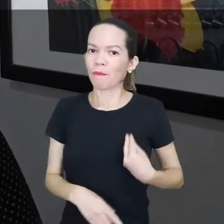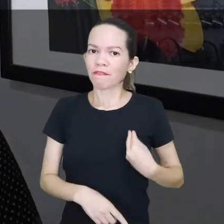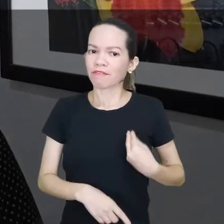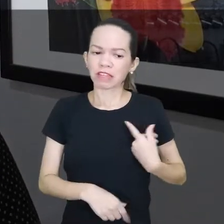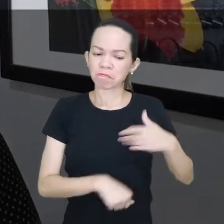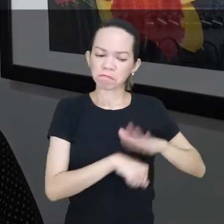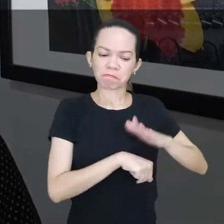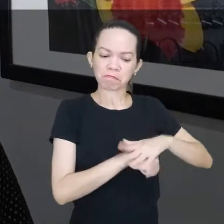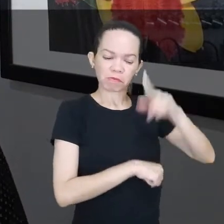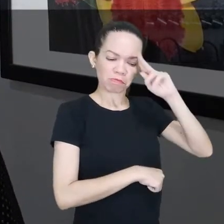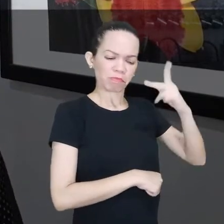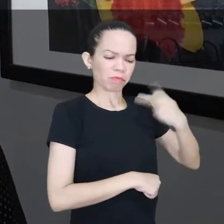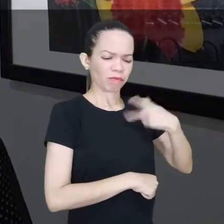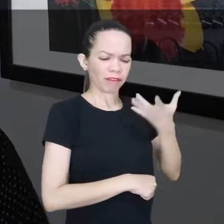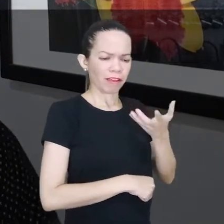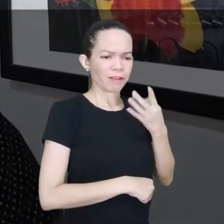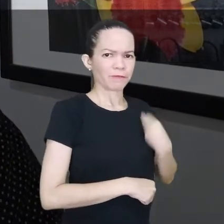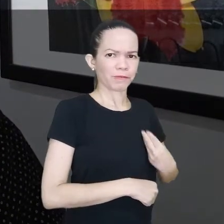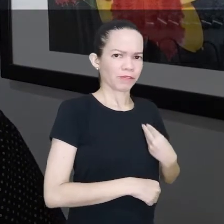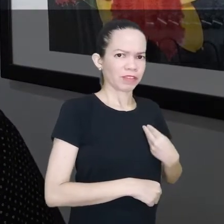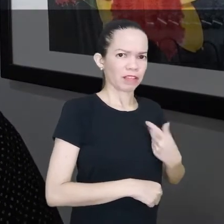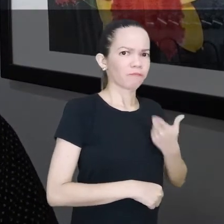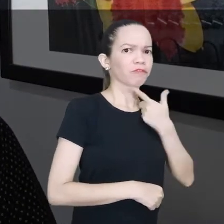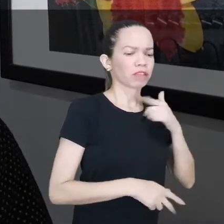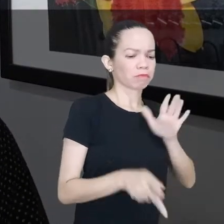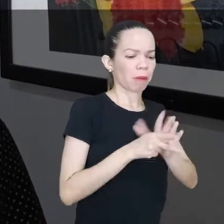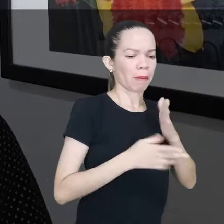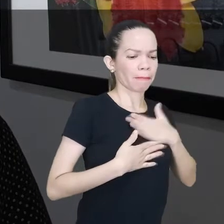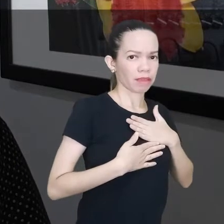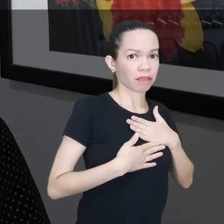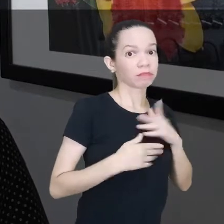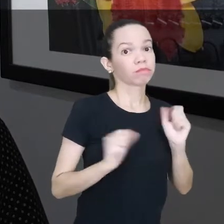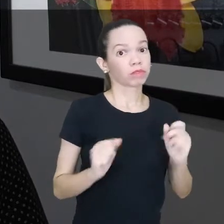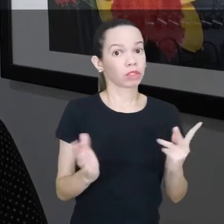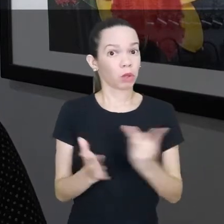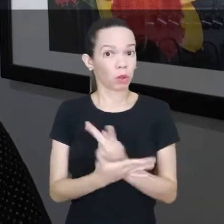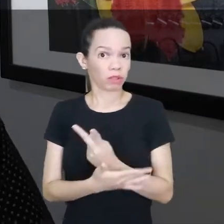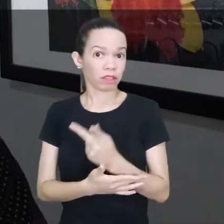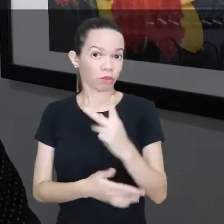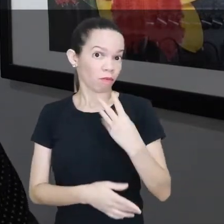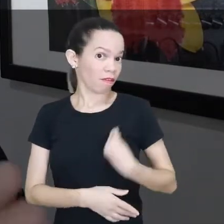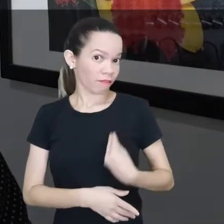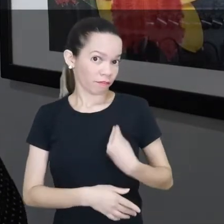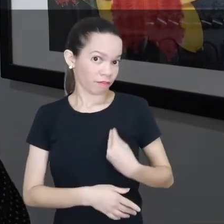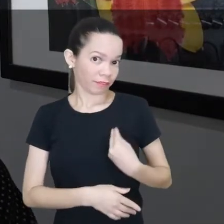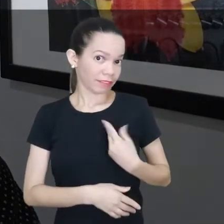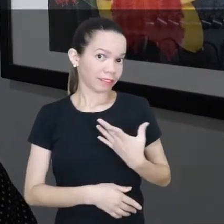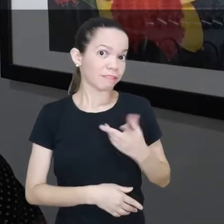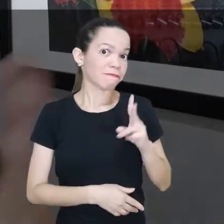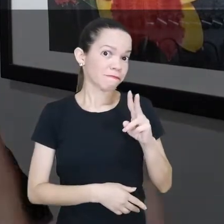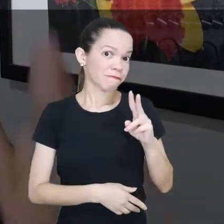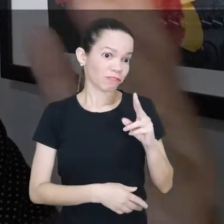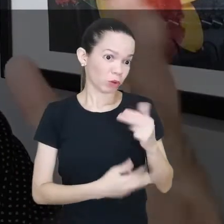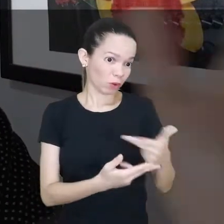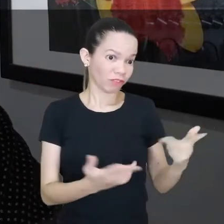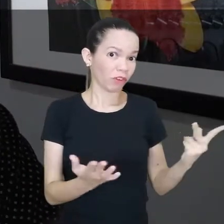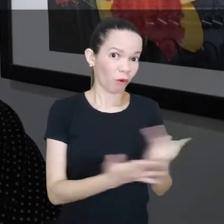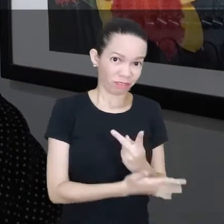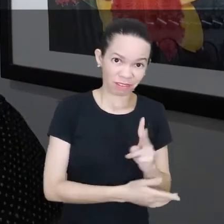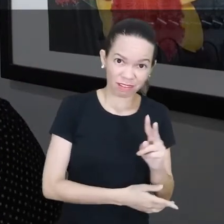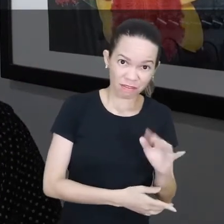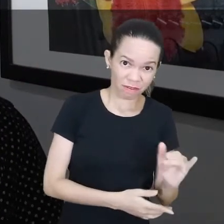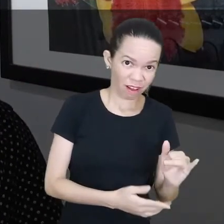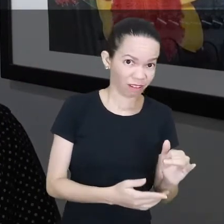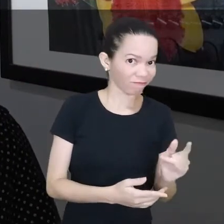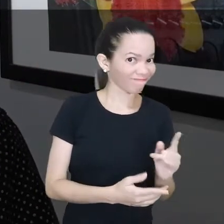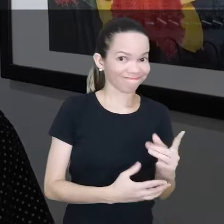infelizmente você poderá viver uma vida de muitas frustrações e decepções. Não estou dizendo que você mesmo sonhando